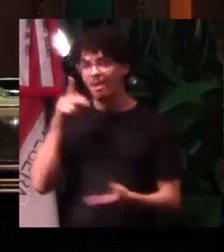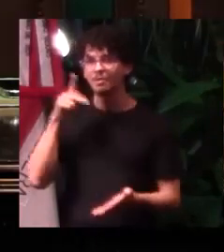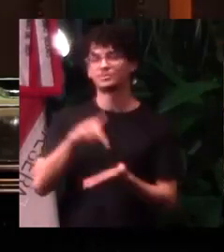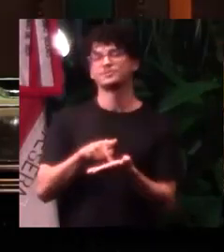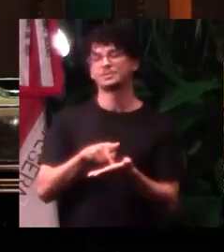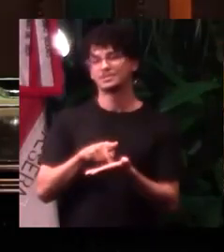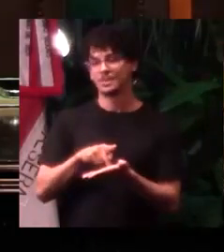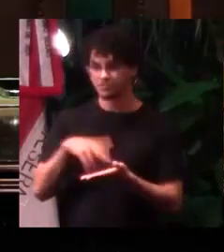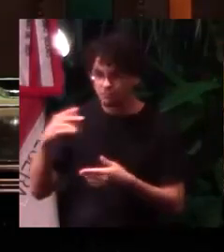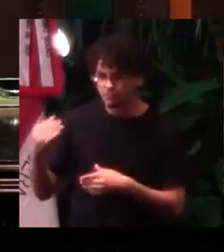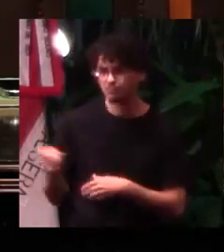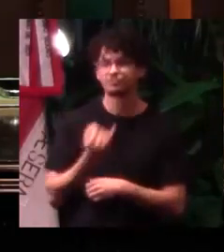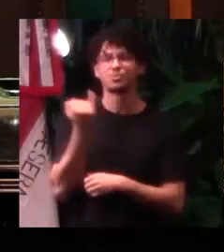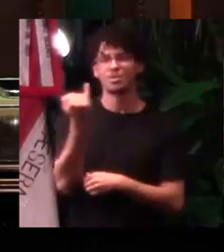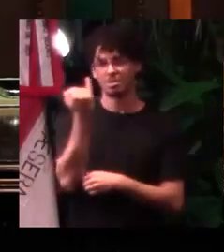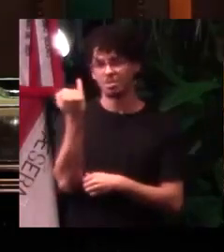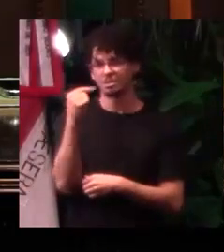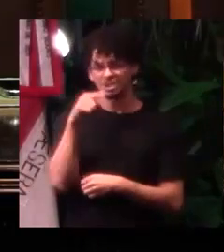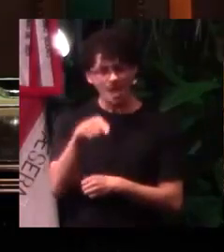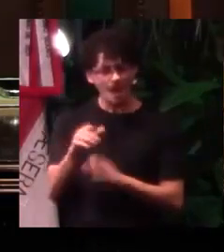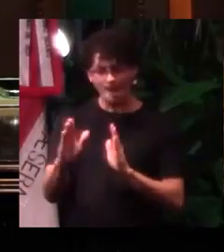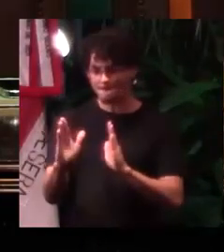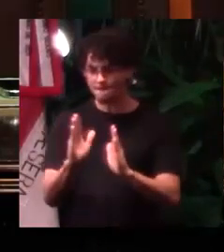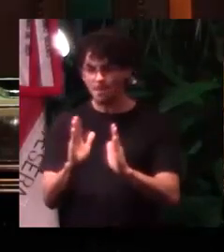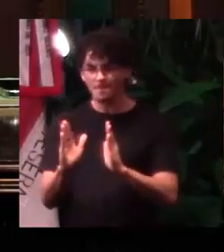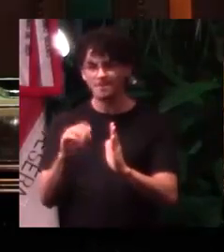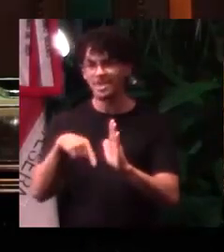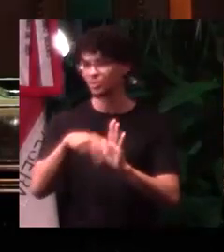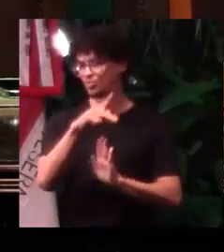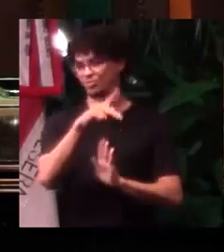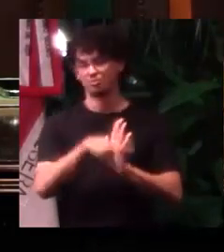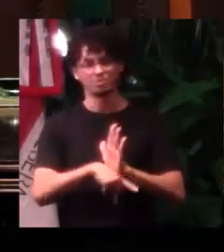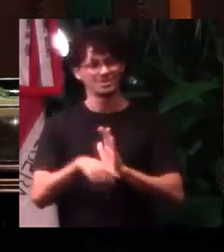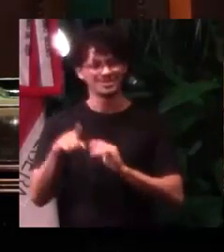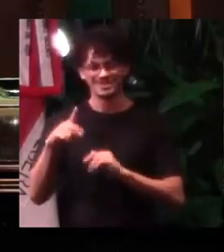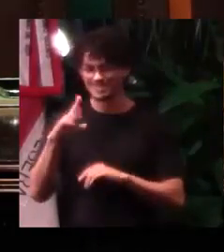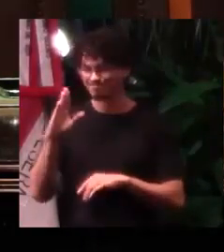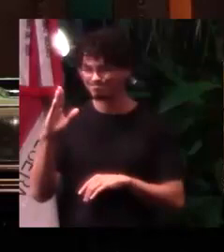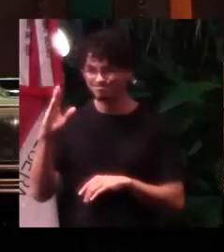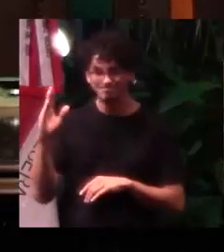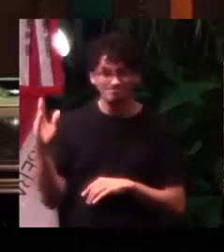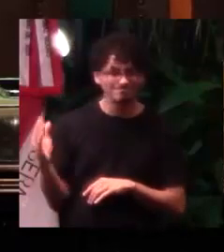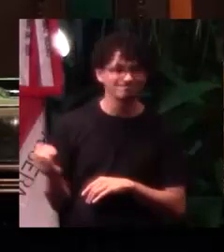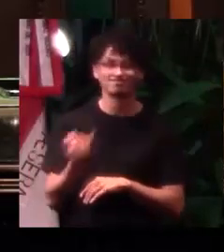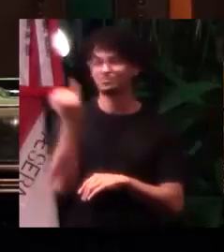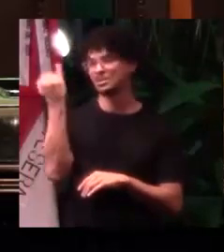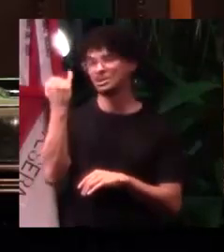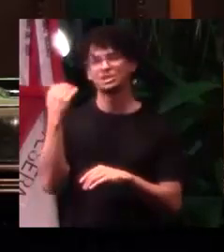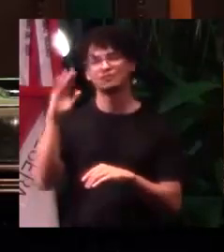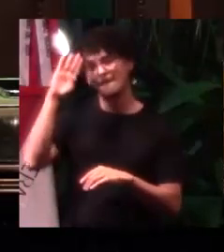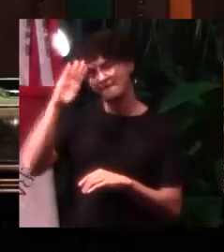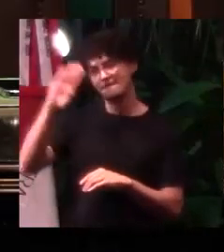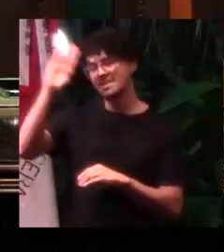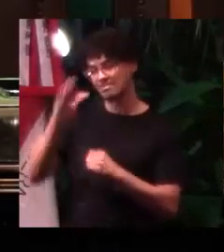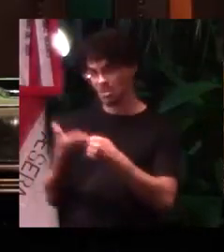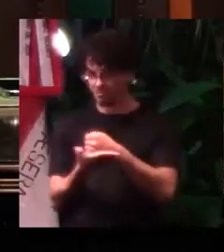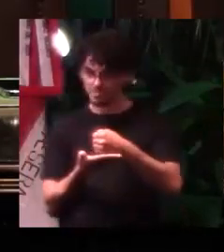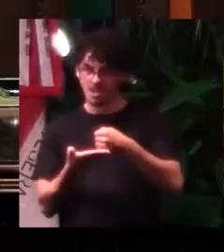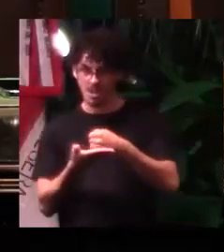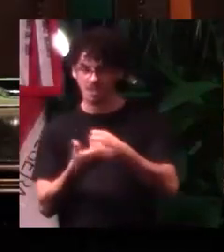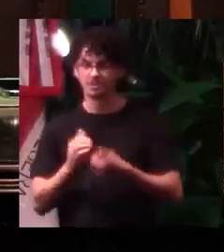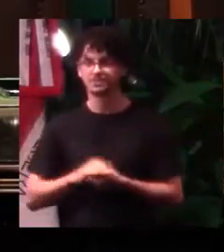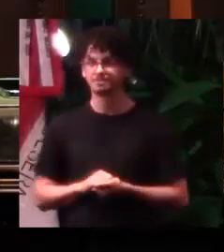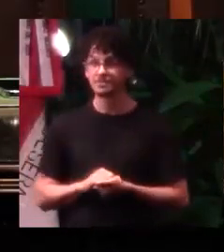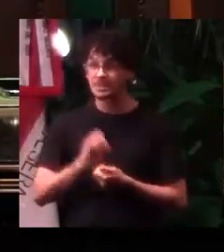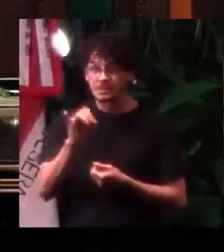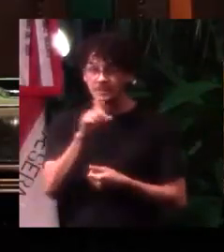extremamente importante. É uma parte que eu acho que é fundamental nesse projeto. Então, assim, se dos textos todos não